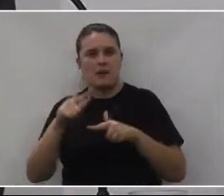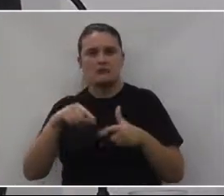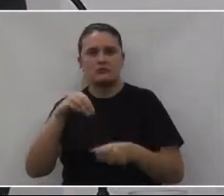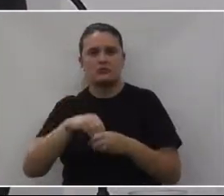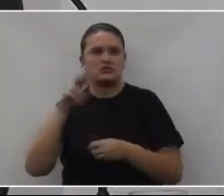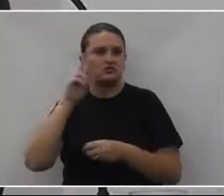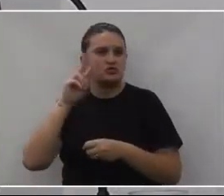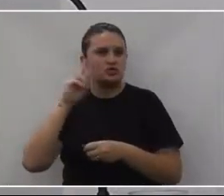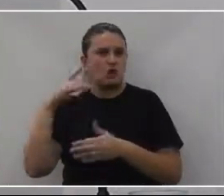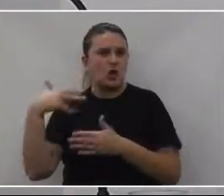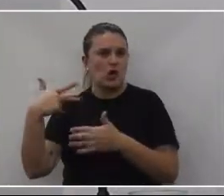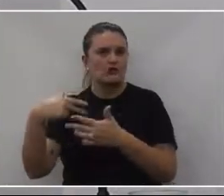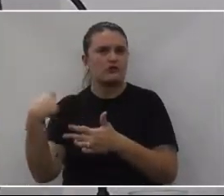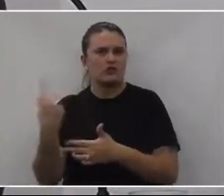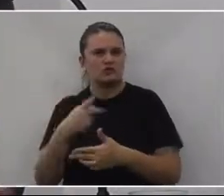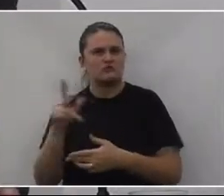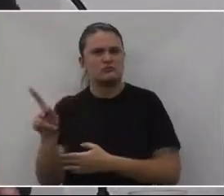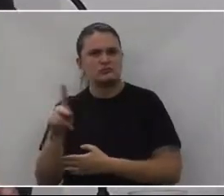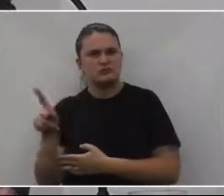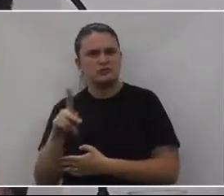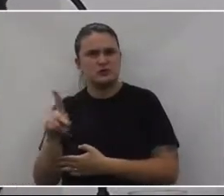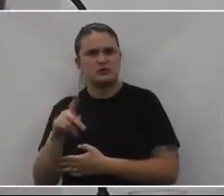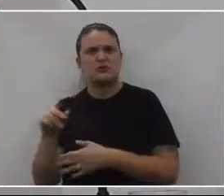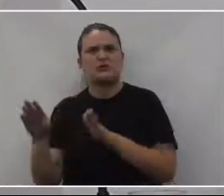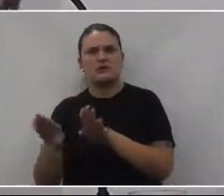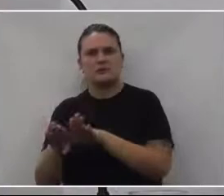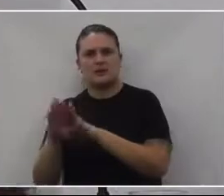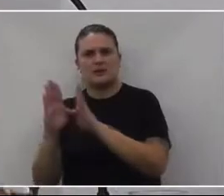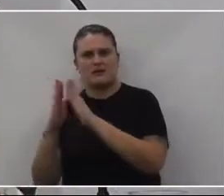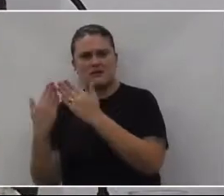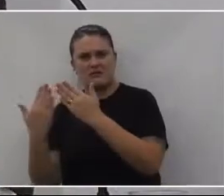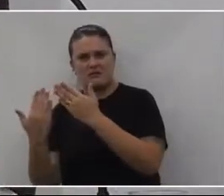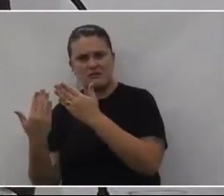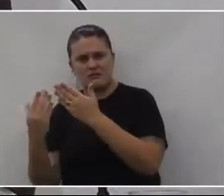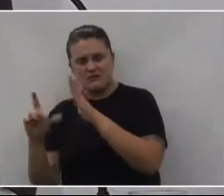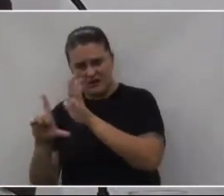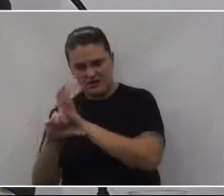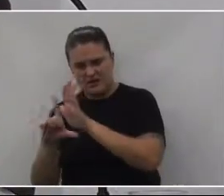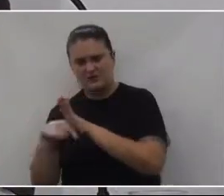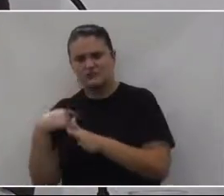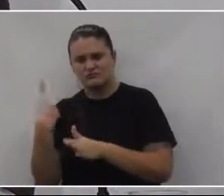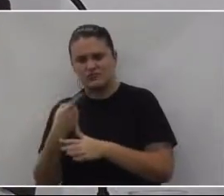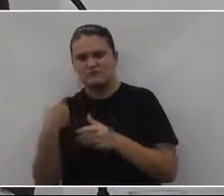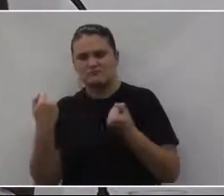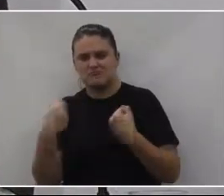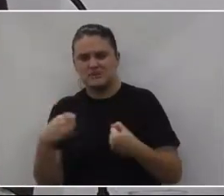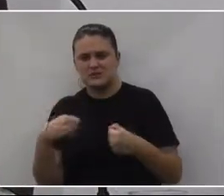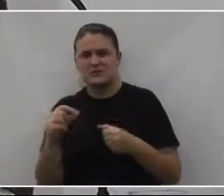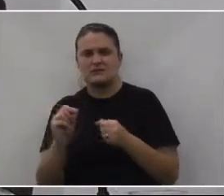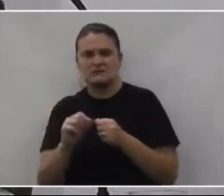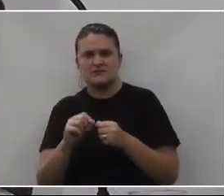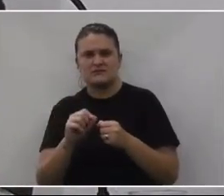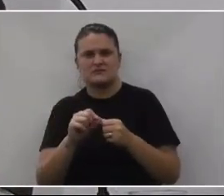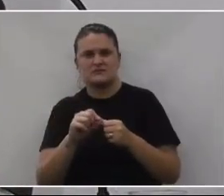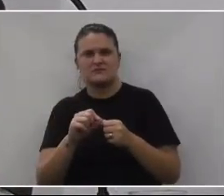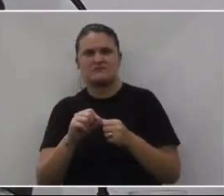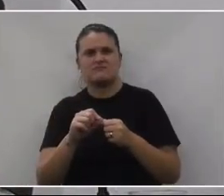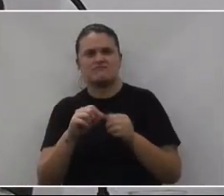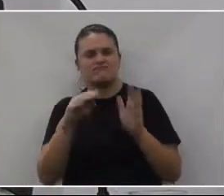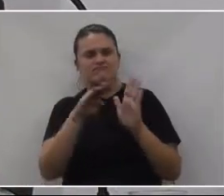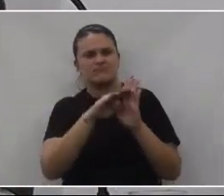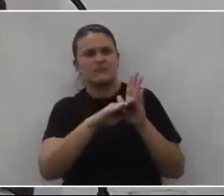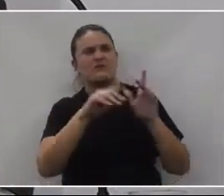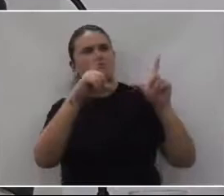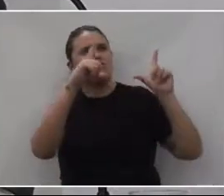nós, educadores, professores, legisladores, munícipes, precisamos fazer os registros